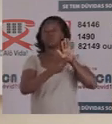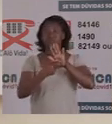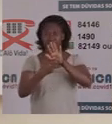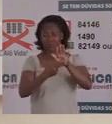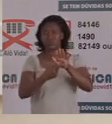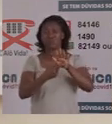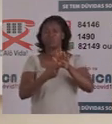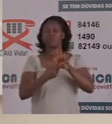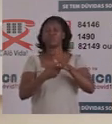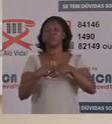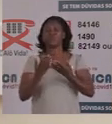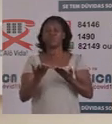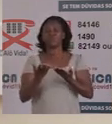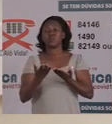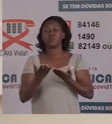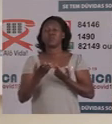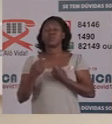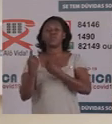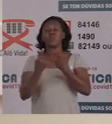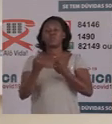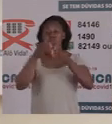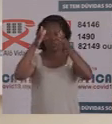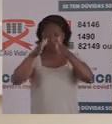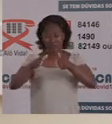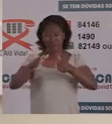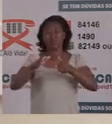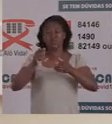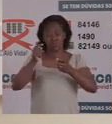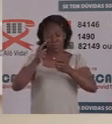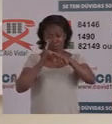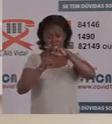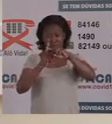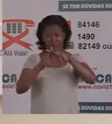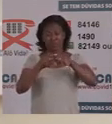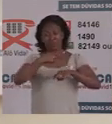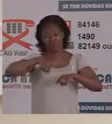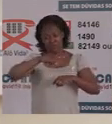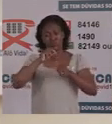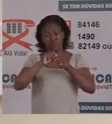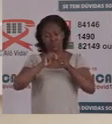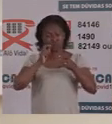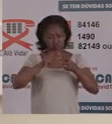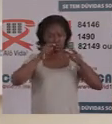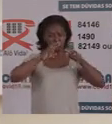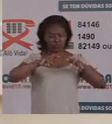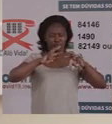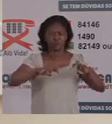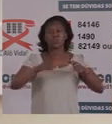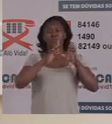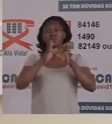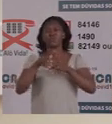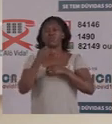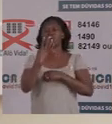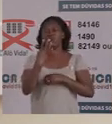para encontrar um caso positivo, nós testamos 43 indivíduos.